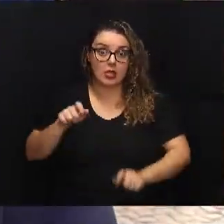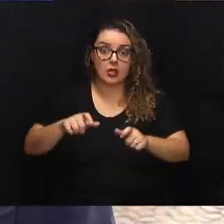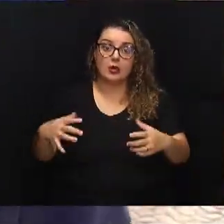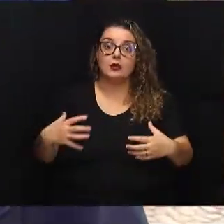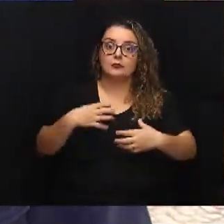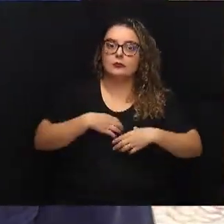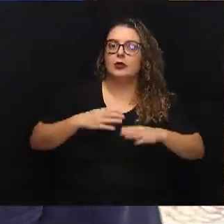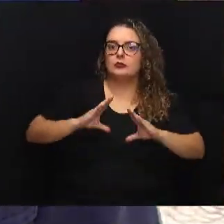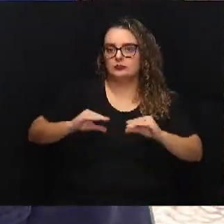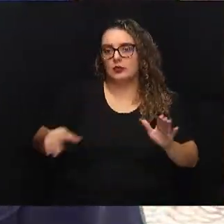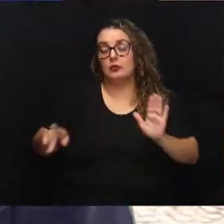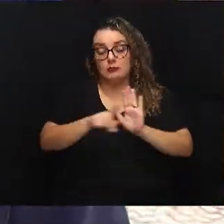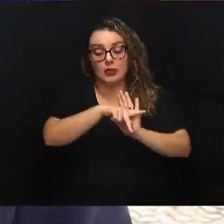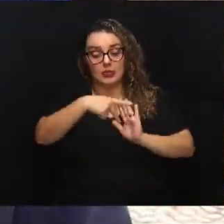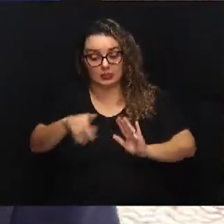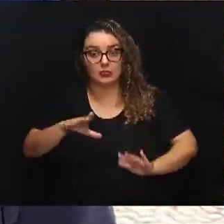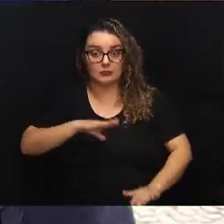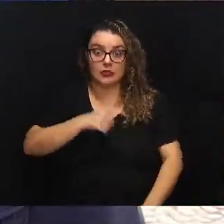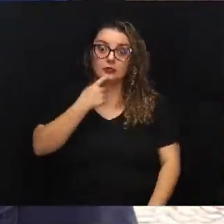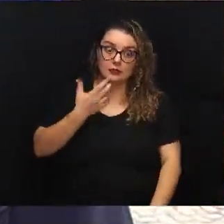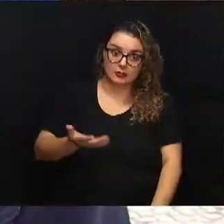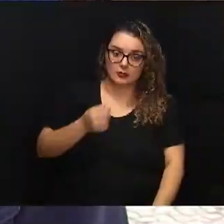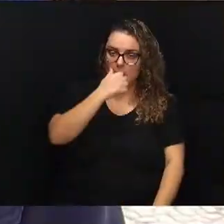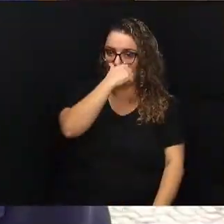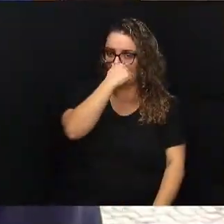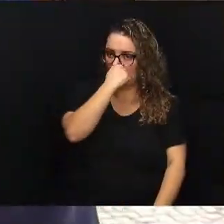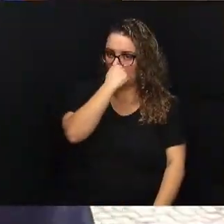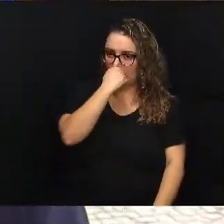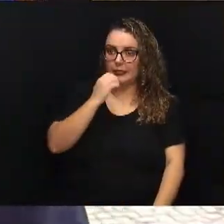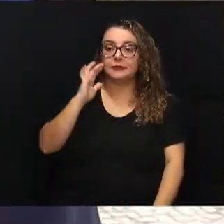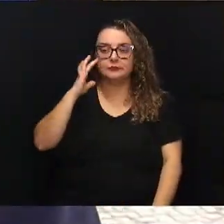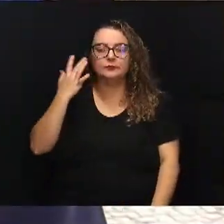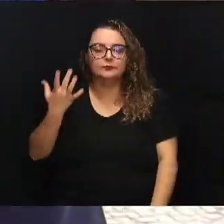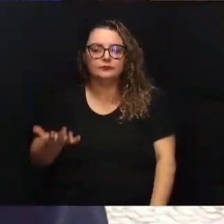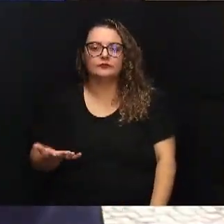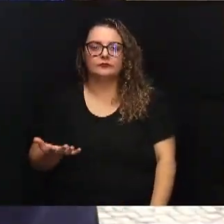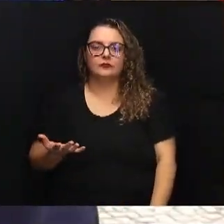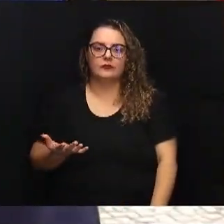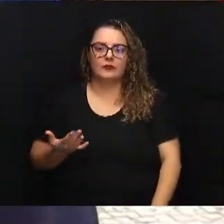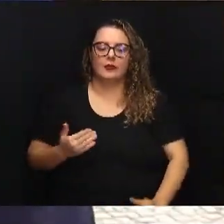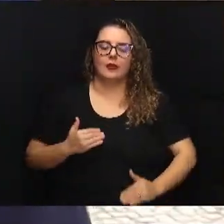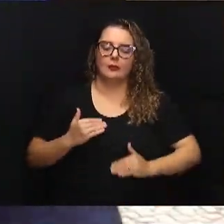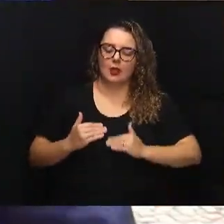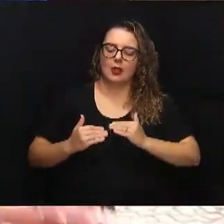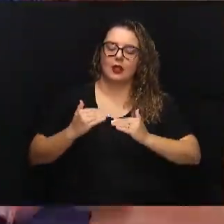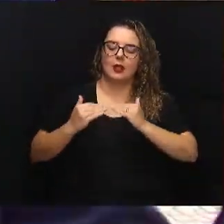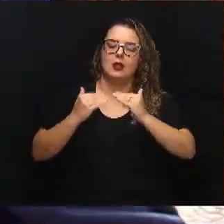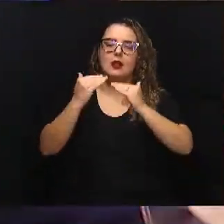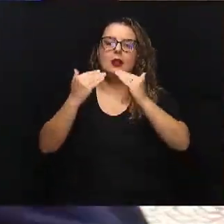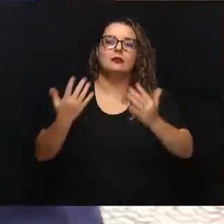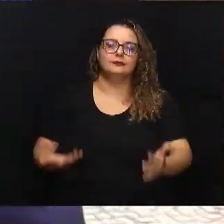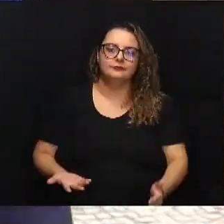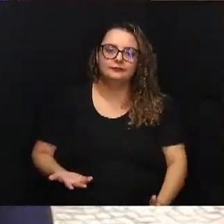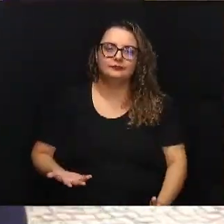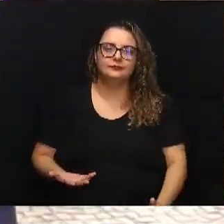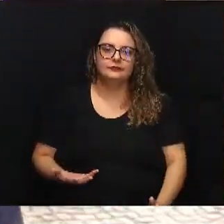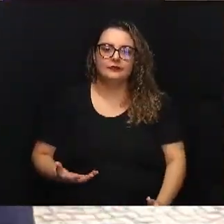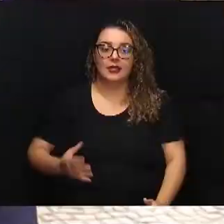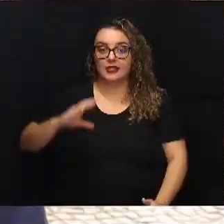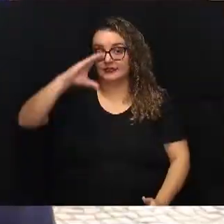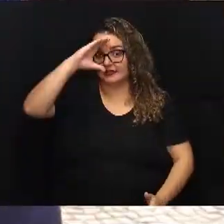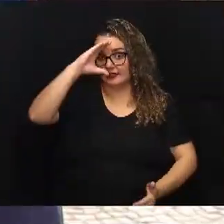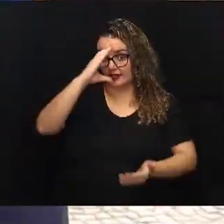sentirem parte dessa cidade. E eu acho que a gente foi construindo isso, essa confiança